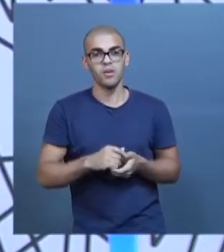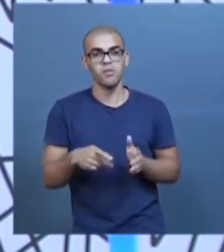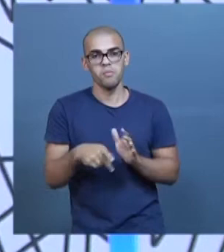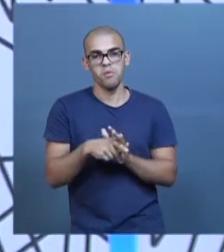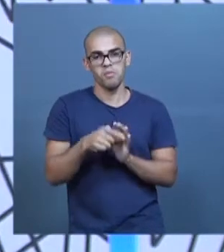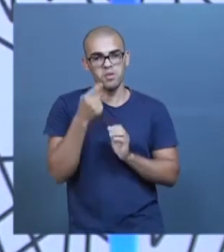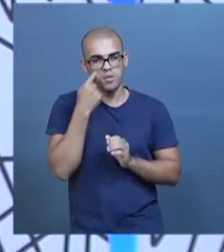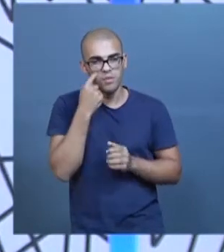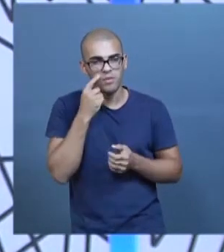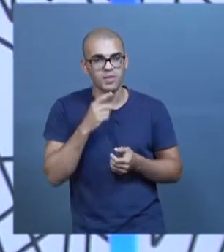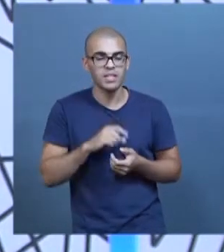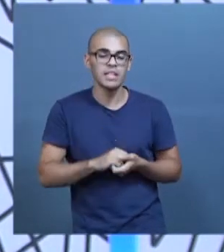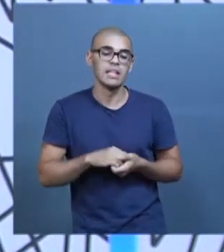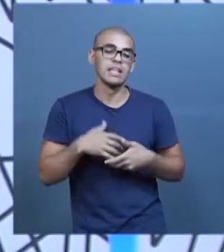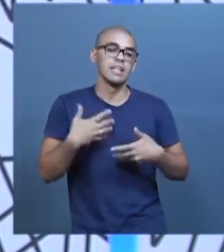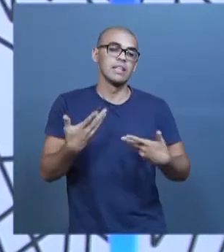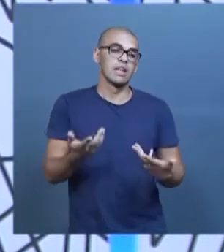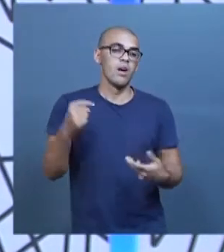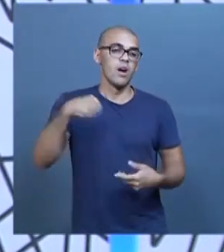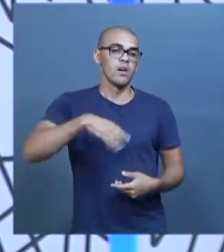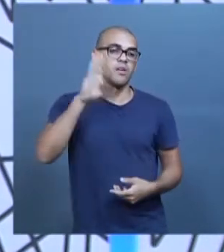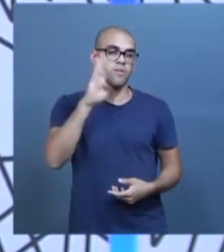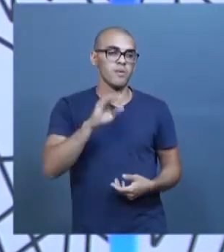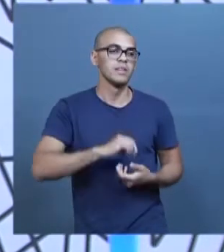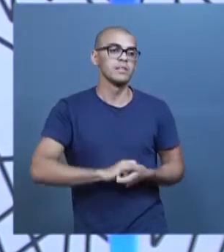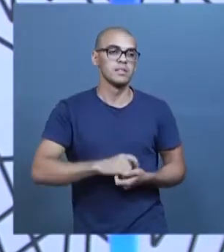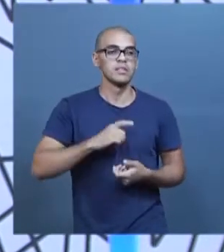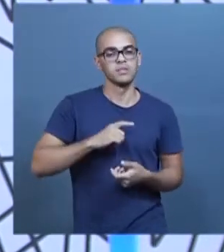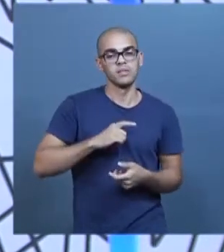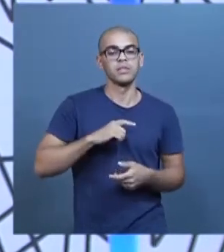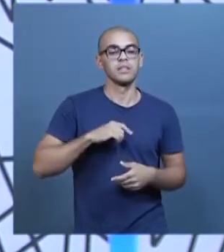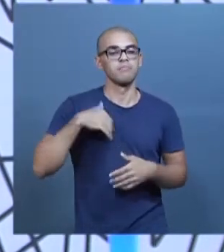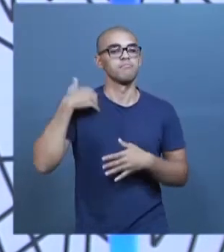só que no Brasil isso tem sido muito recorrente e acaba